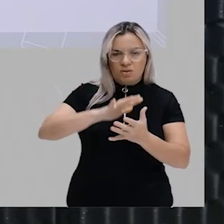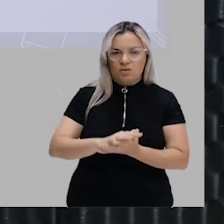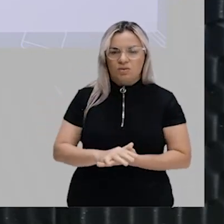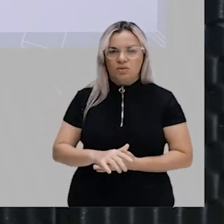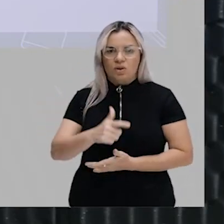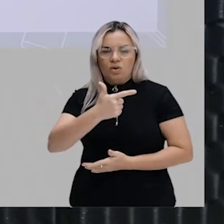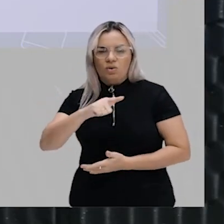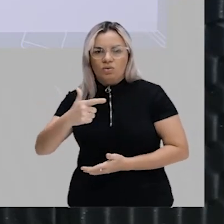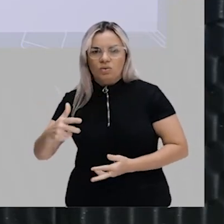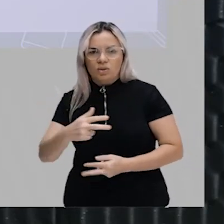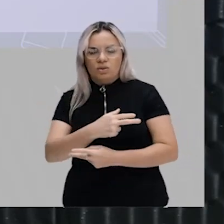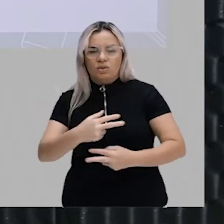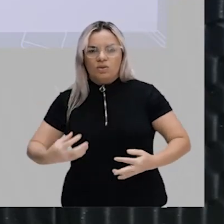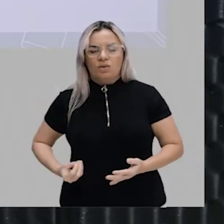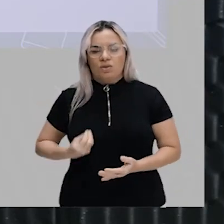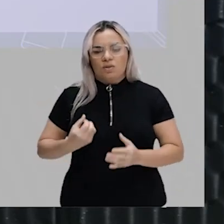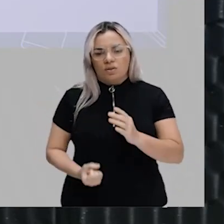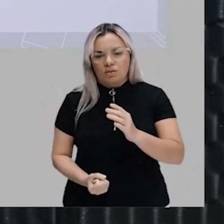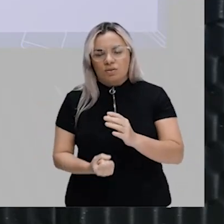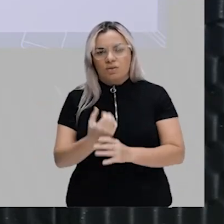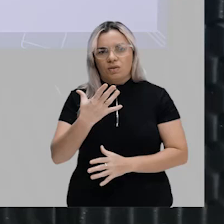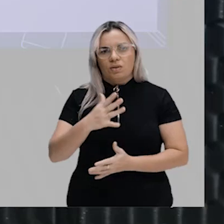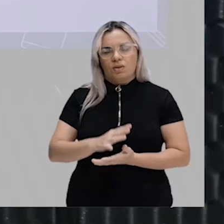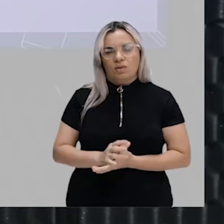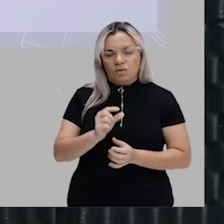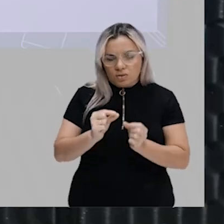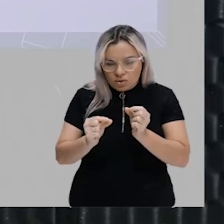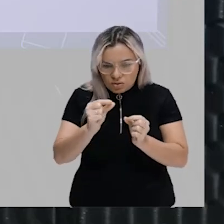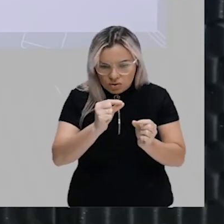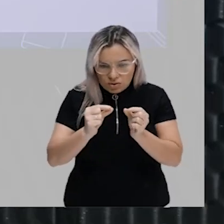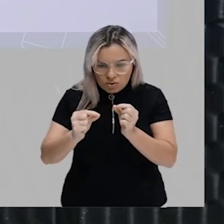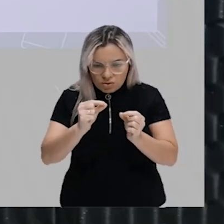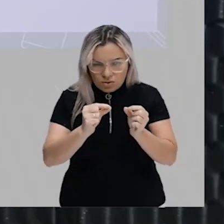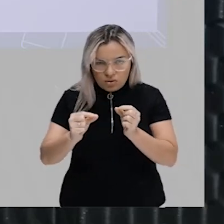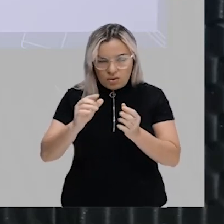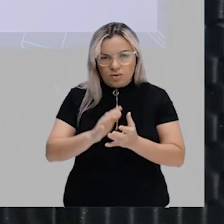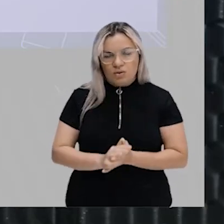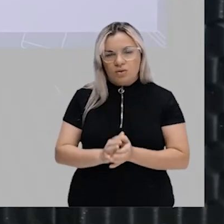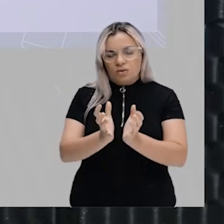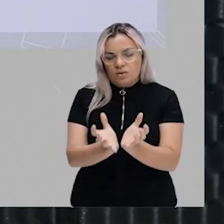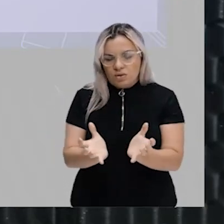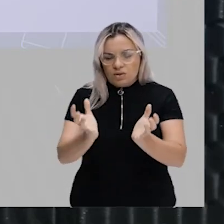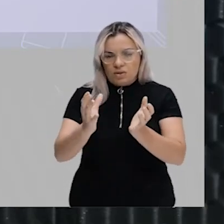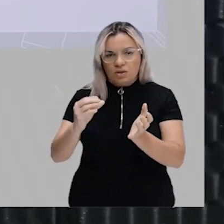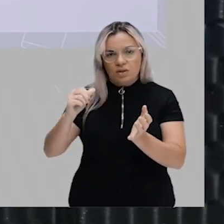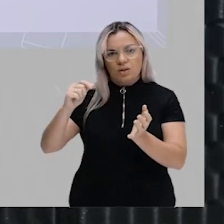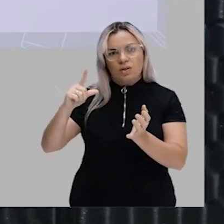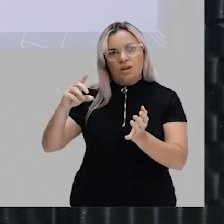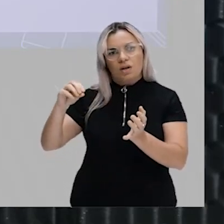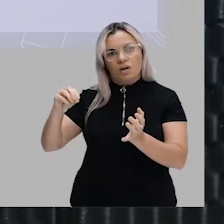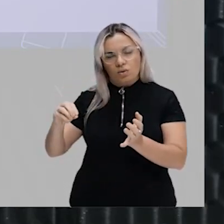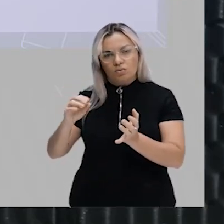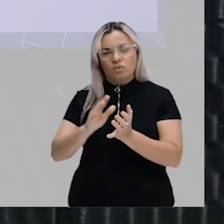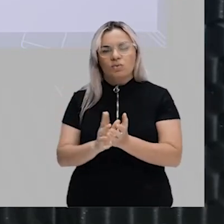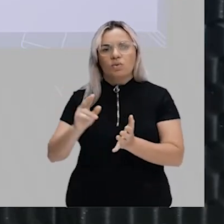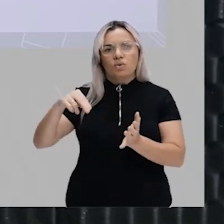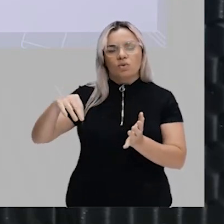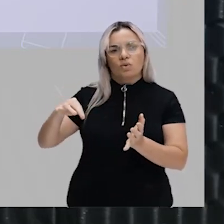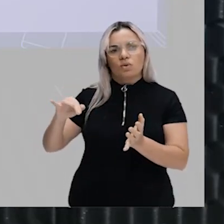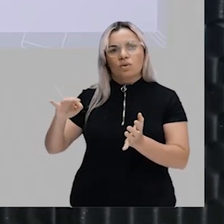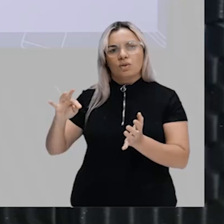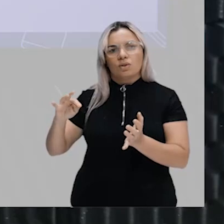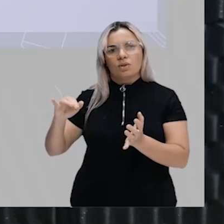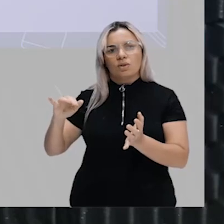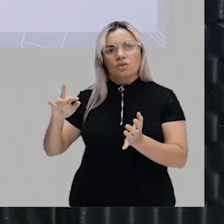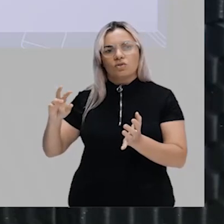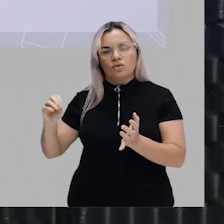os micro-organismos. Então, o caldo nutritivo, ele pode sim dar